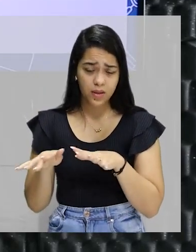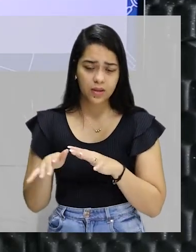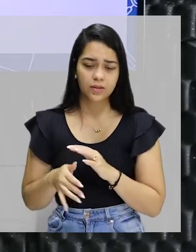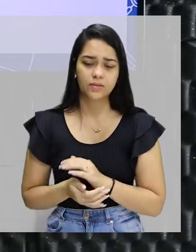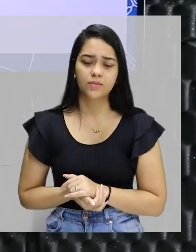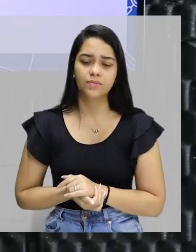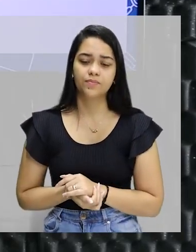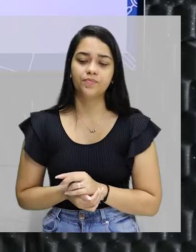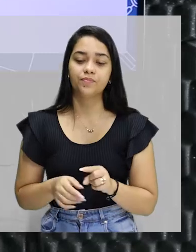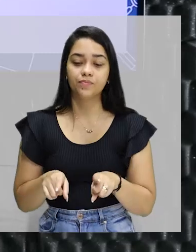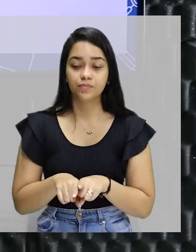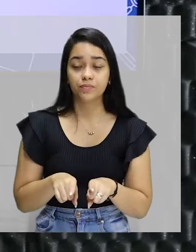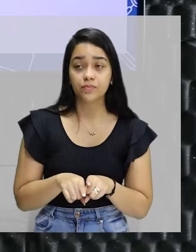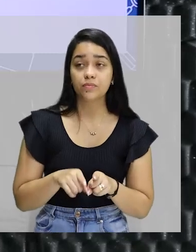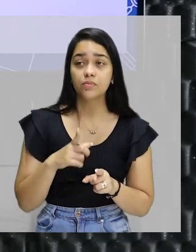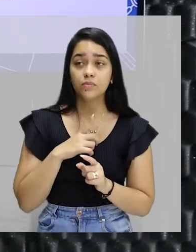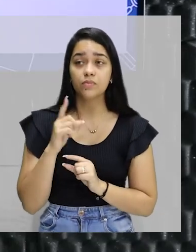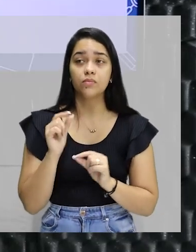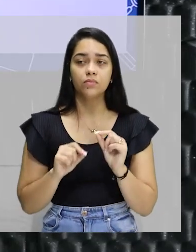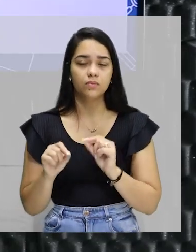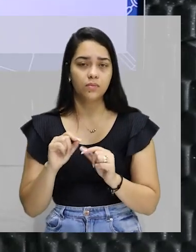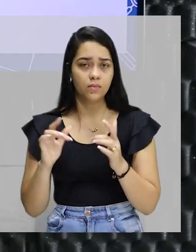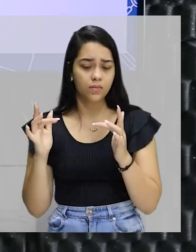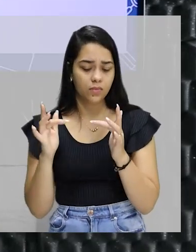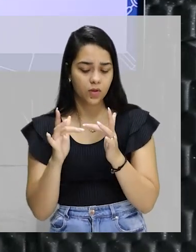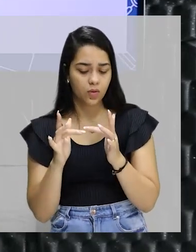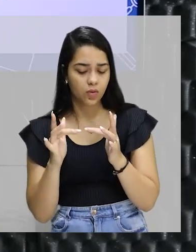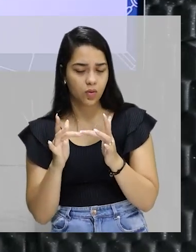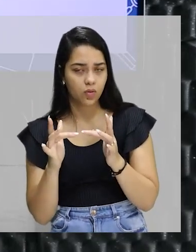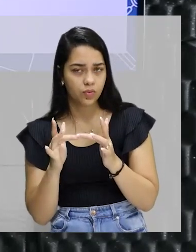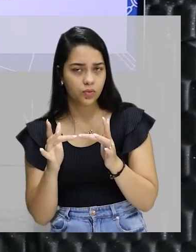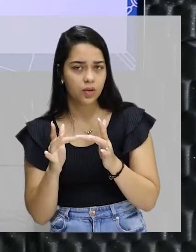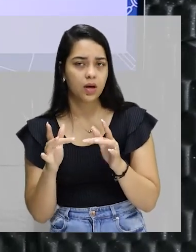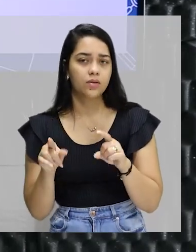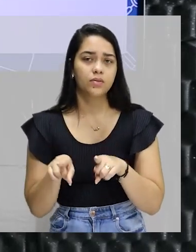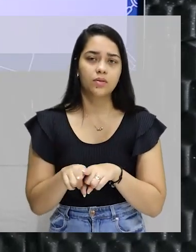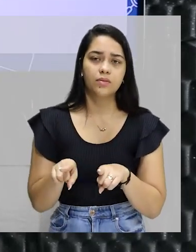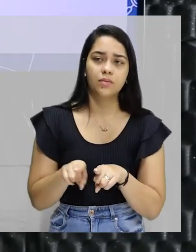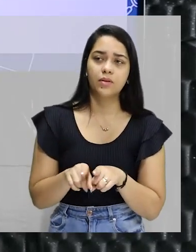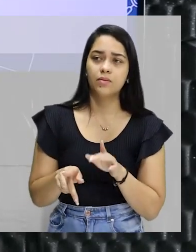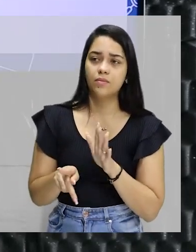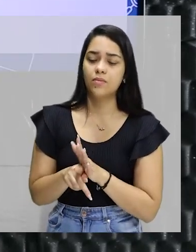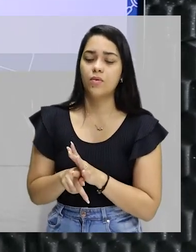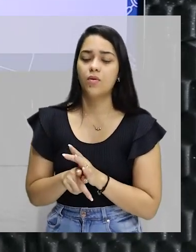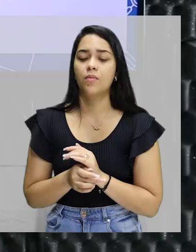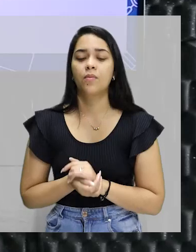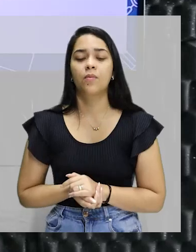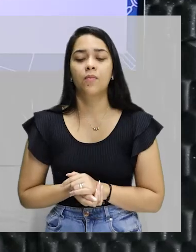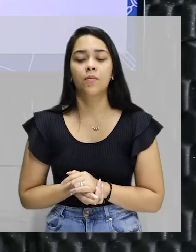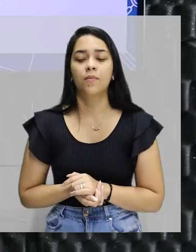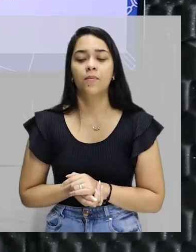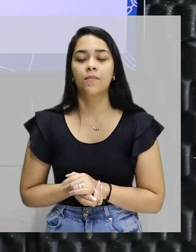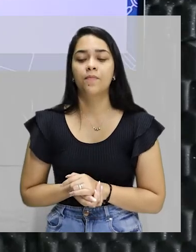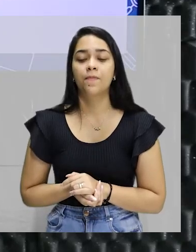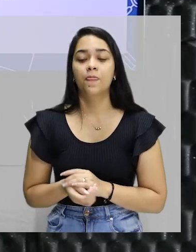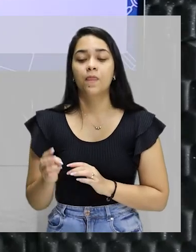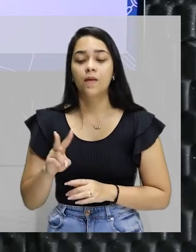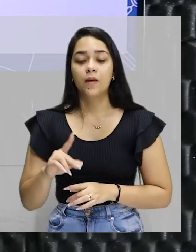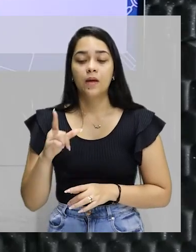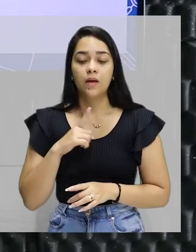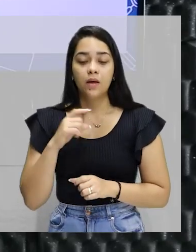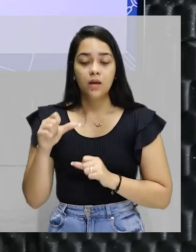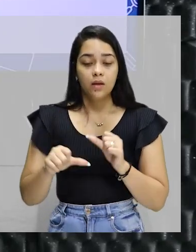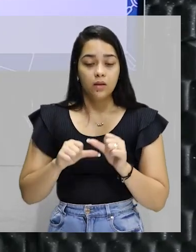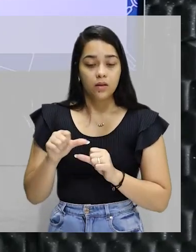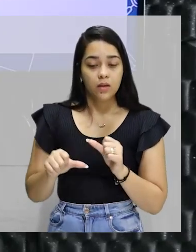Show? E aí, em contato com um anteparo, tudo bem? Isso vai ser convertido